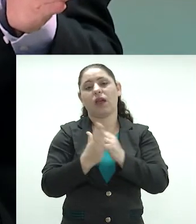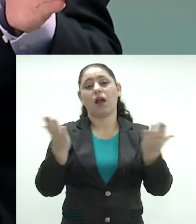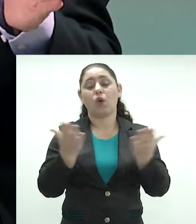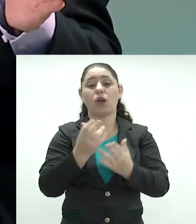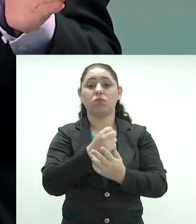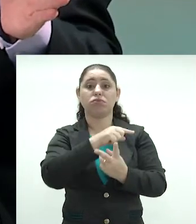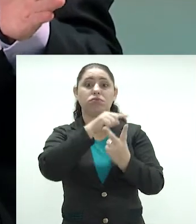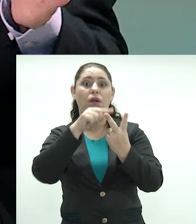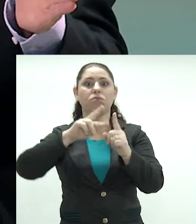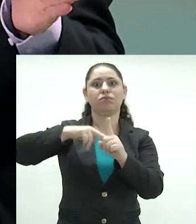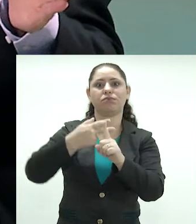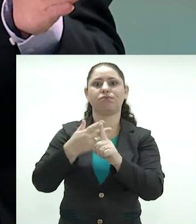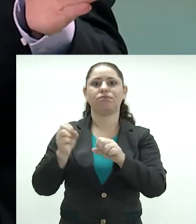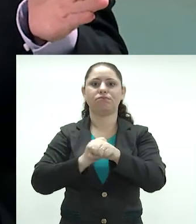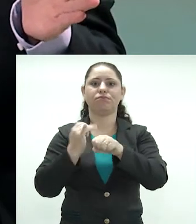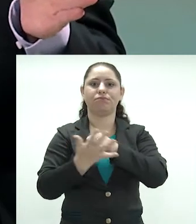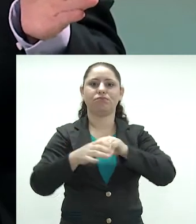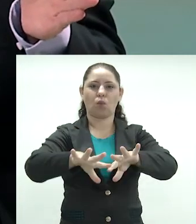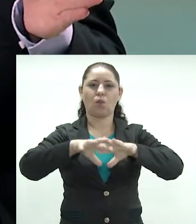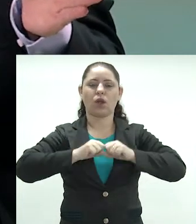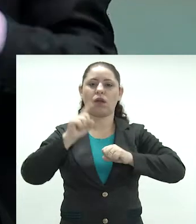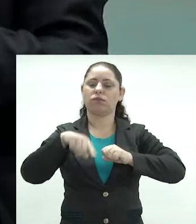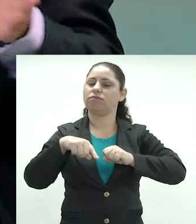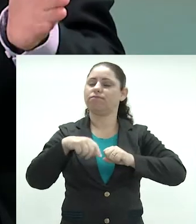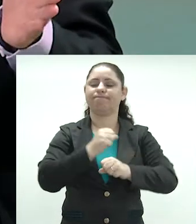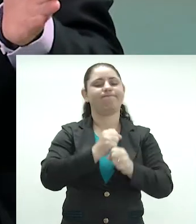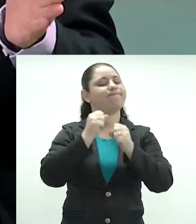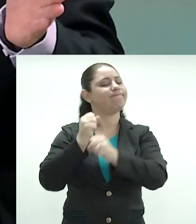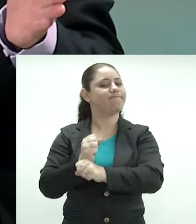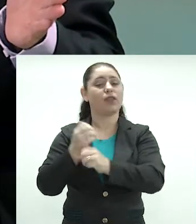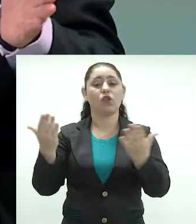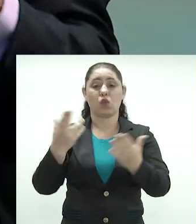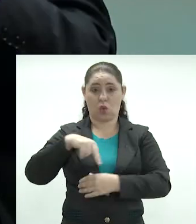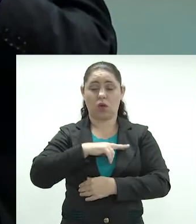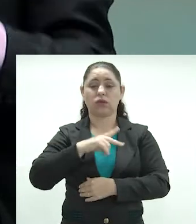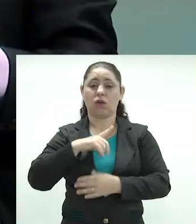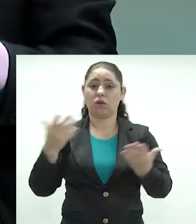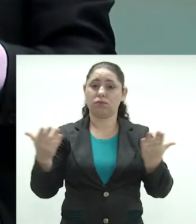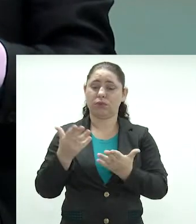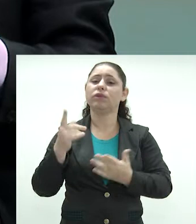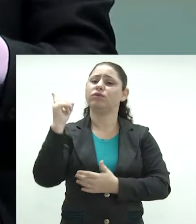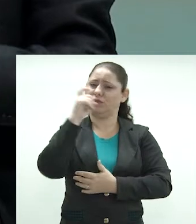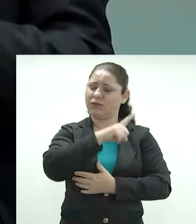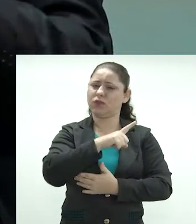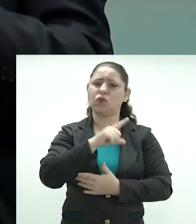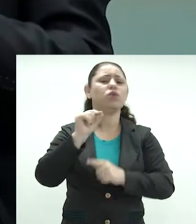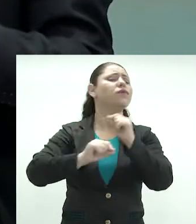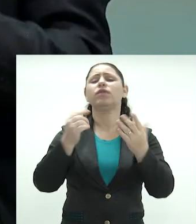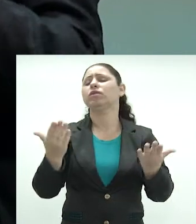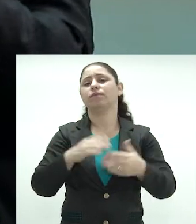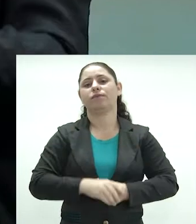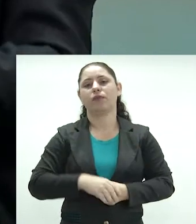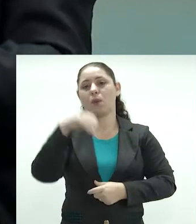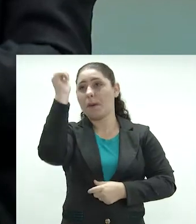chegamos perto do colapso, imagina com a nova variante que dobra. É inevitável o colapso. E nós estamos no colapso. Agora, o